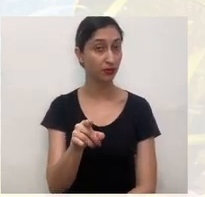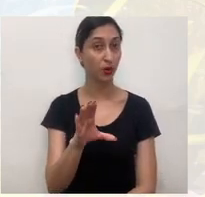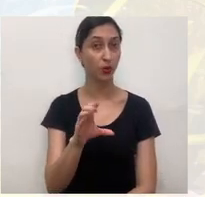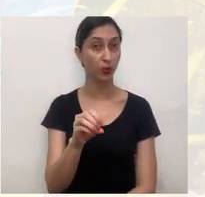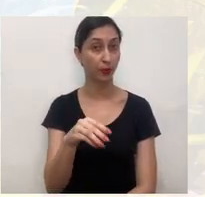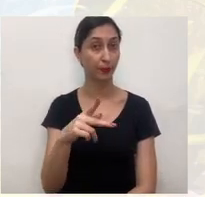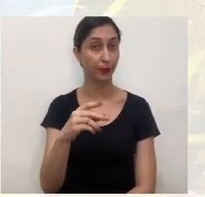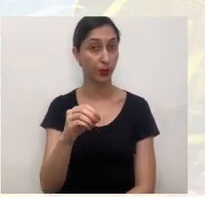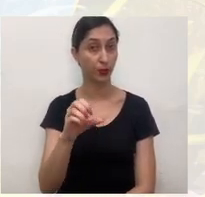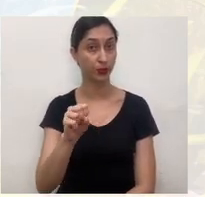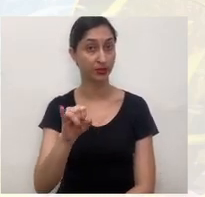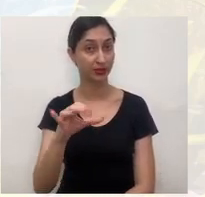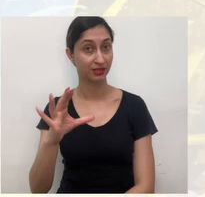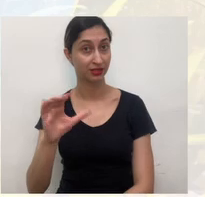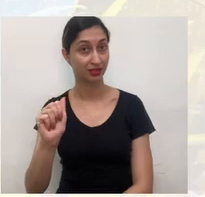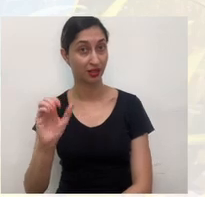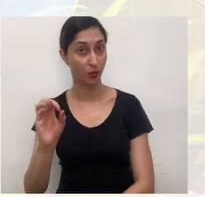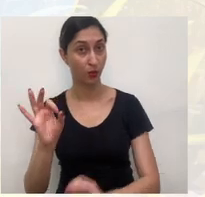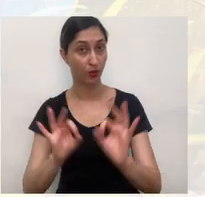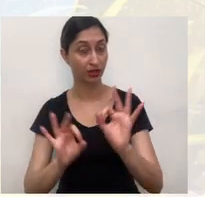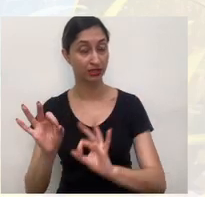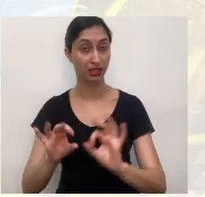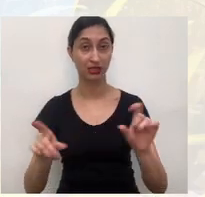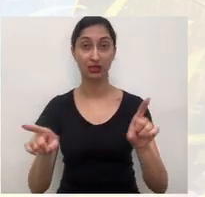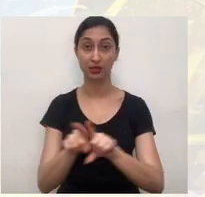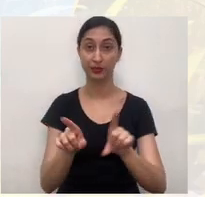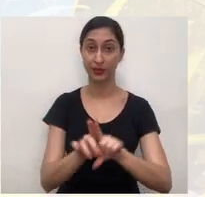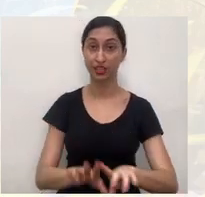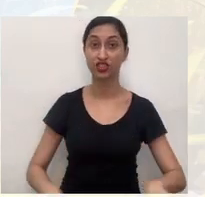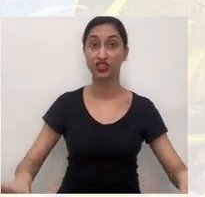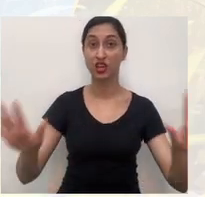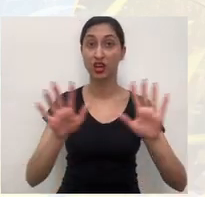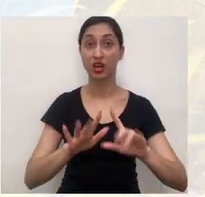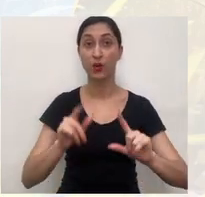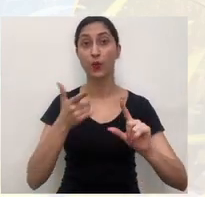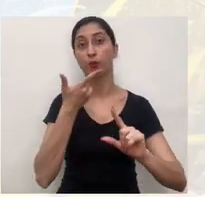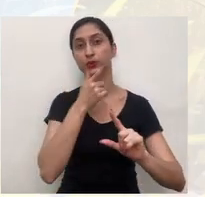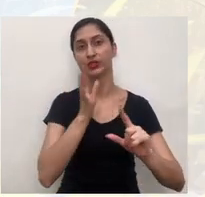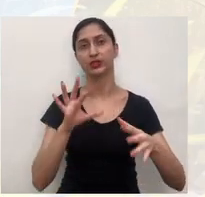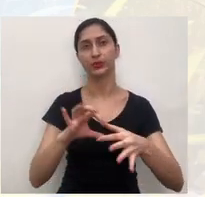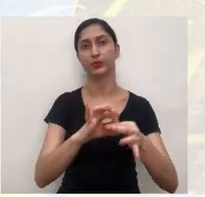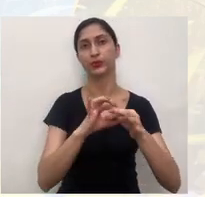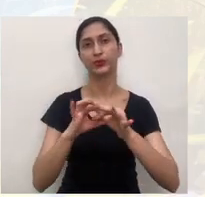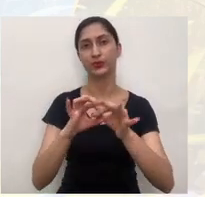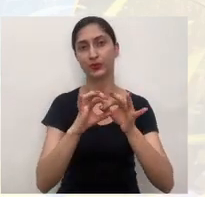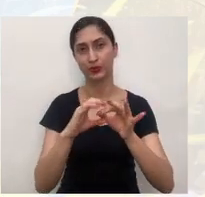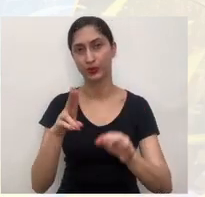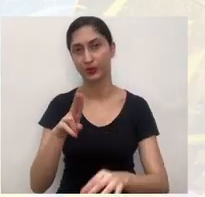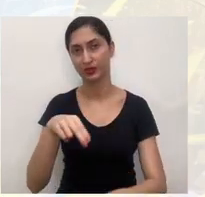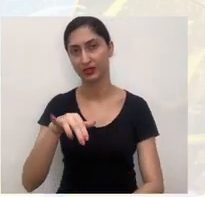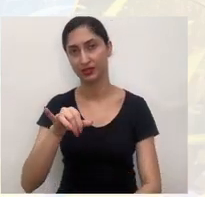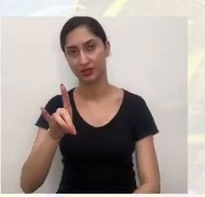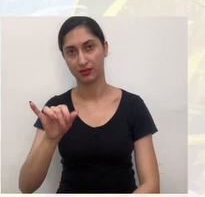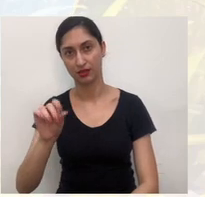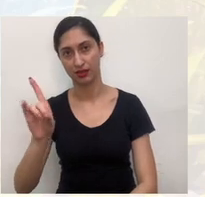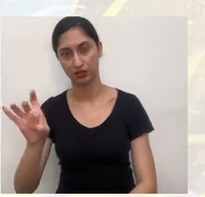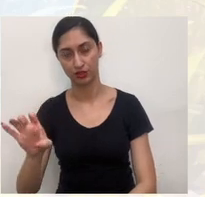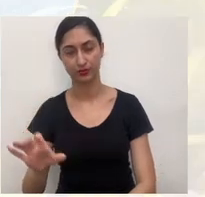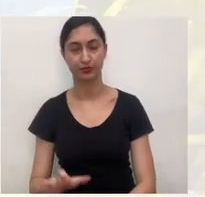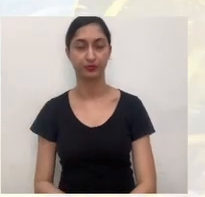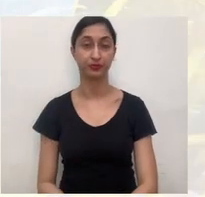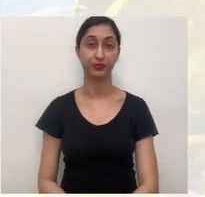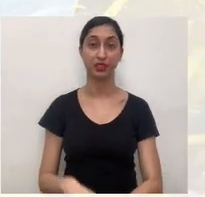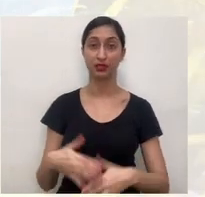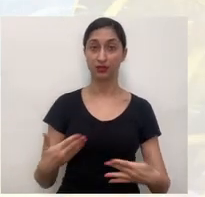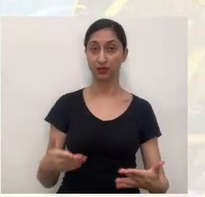composição e, principalmente, para que essa composição toda tenha unidade. Tá? Então, depurando